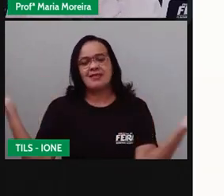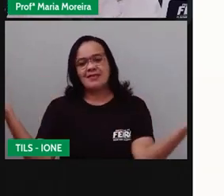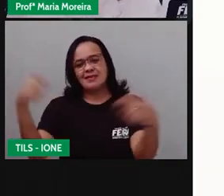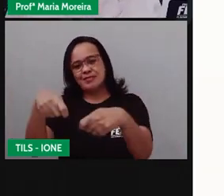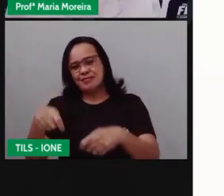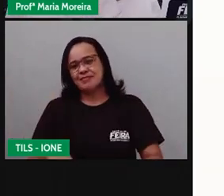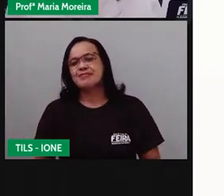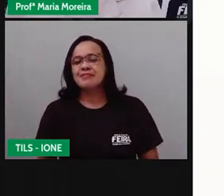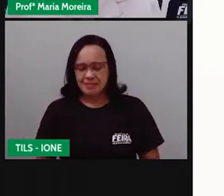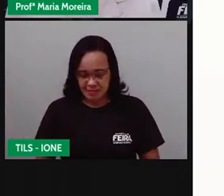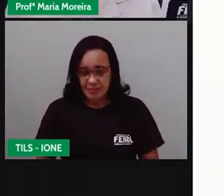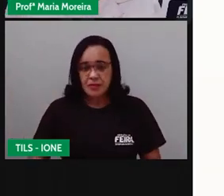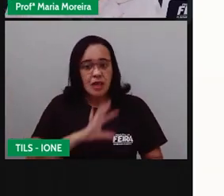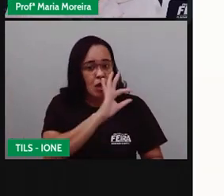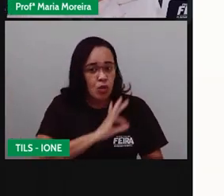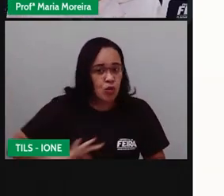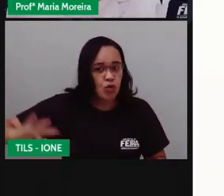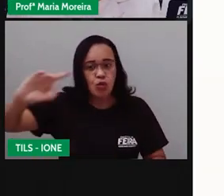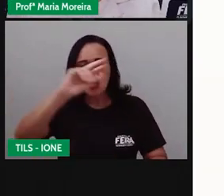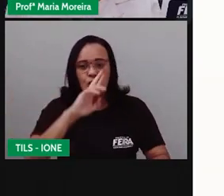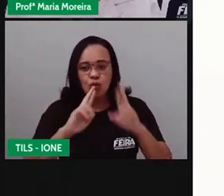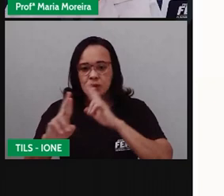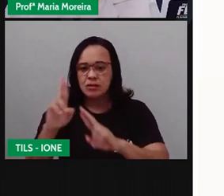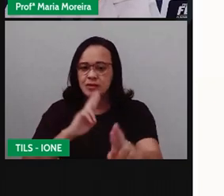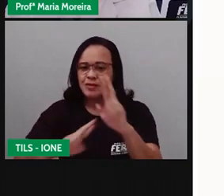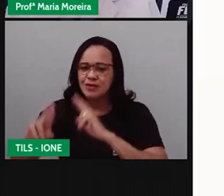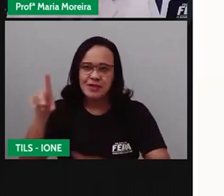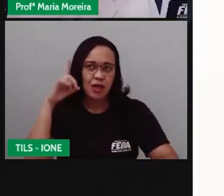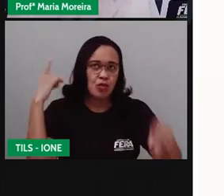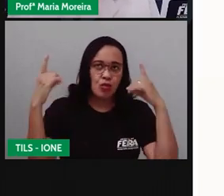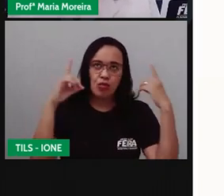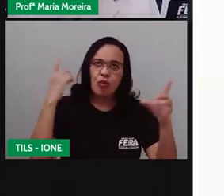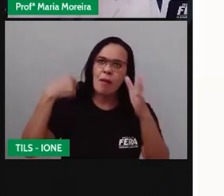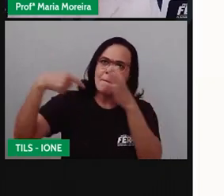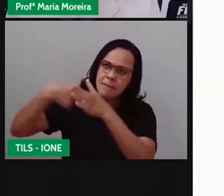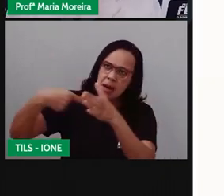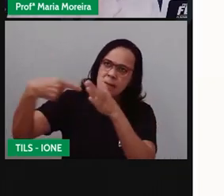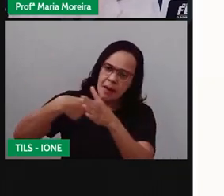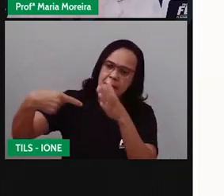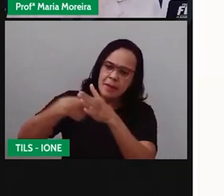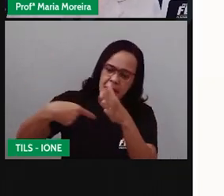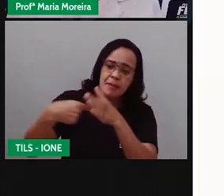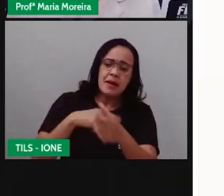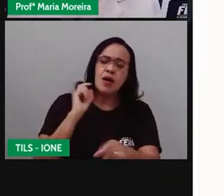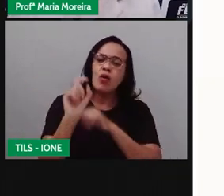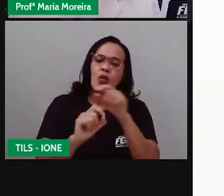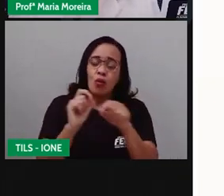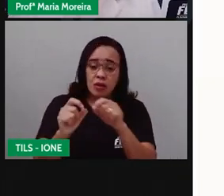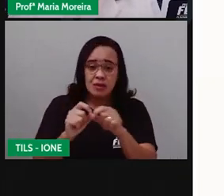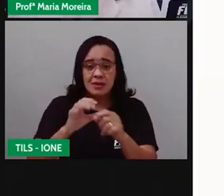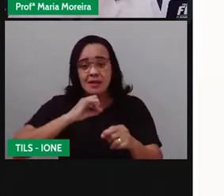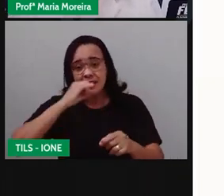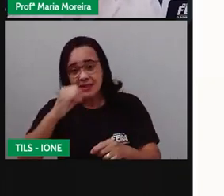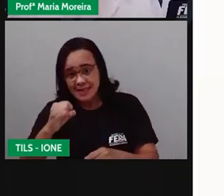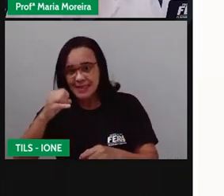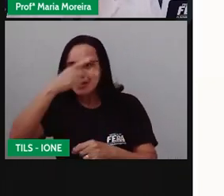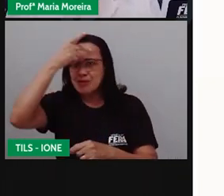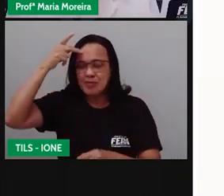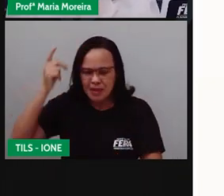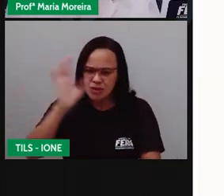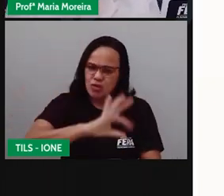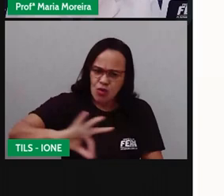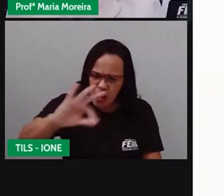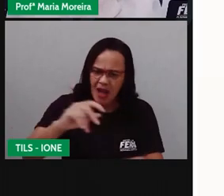irão saber todas as respostas para essas duas últimas perguntas, né? Se todo mundo pode ter uma biografia